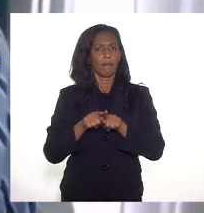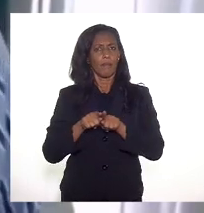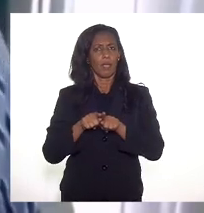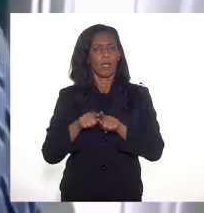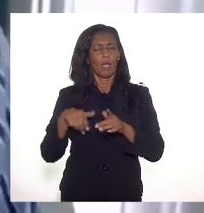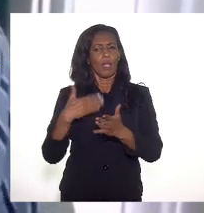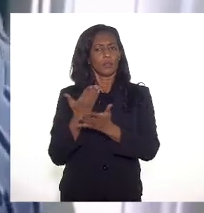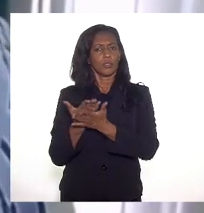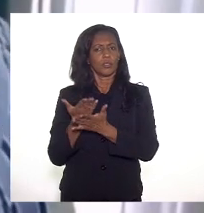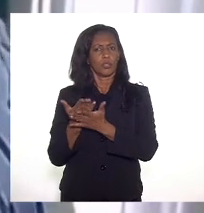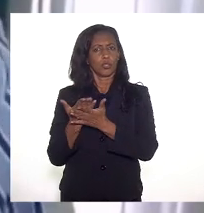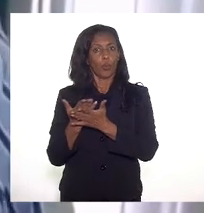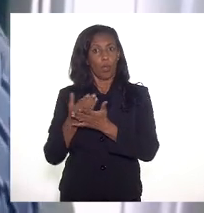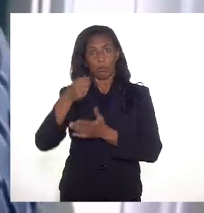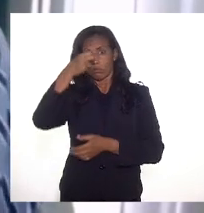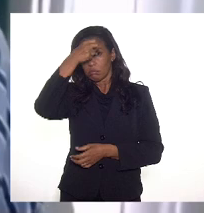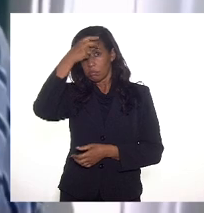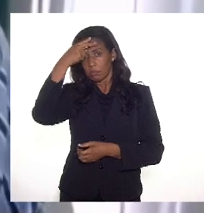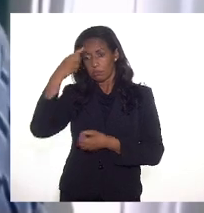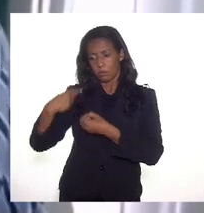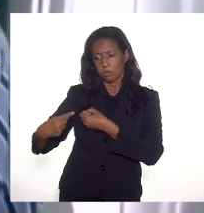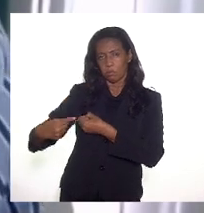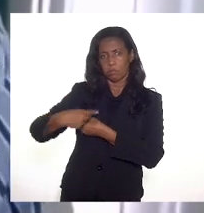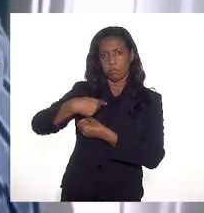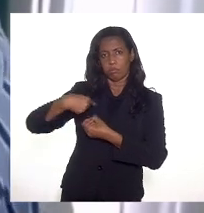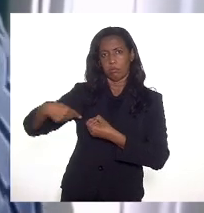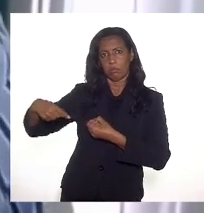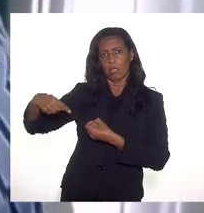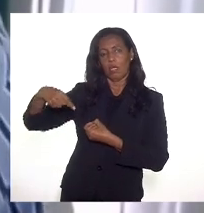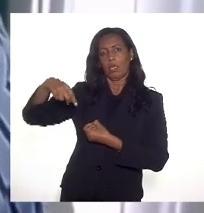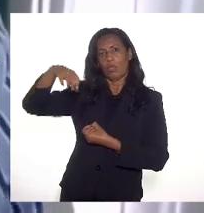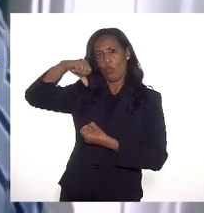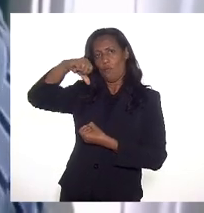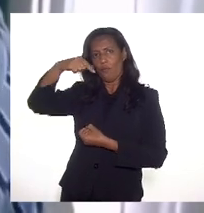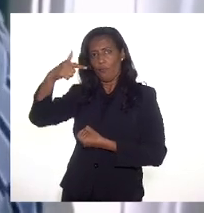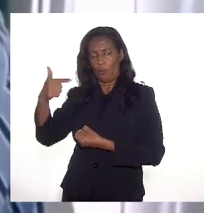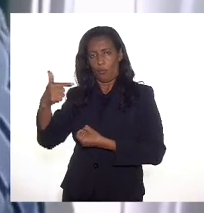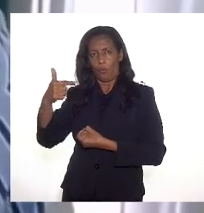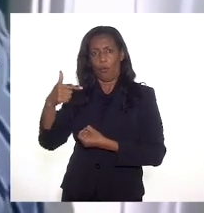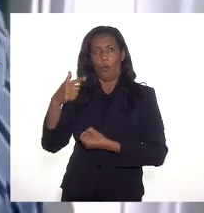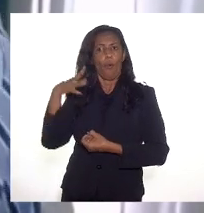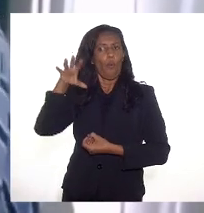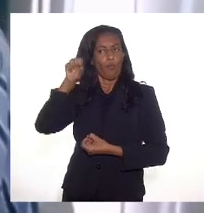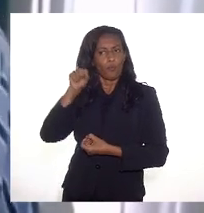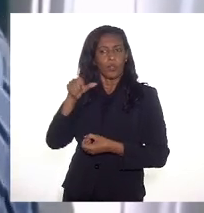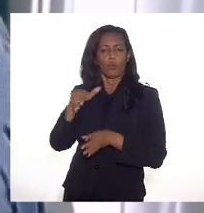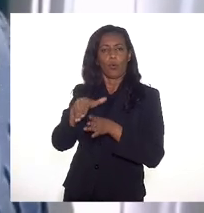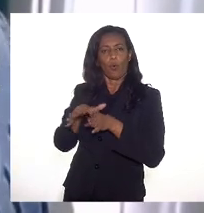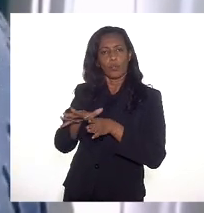dos sistemas municipais de ensino, ouvido claramente, claro, o Conselho Municipal de